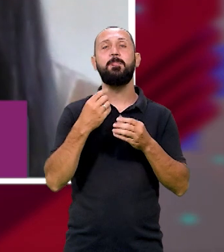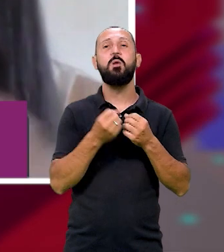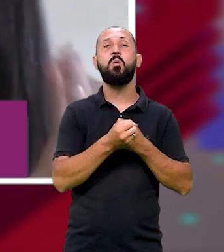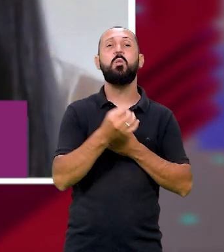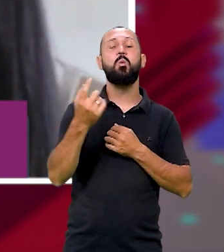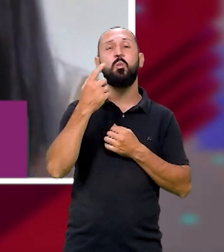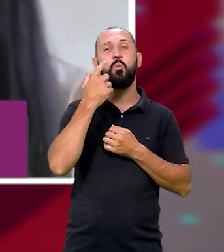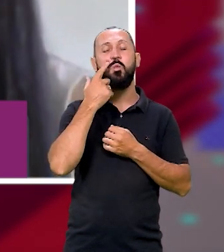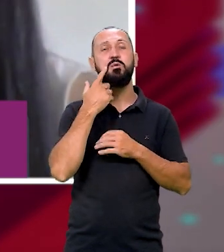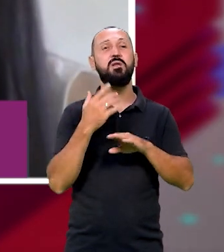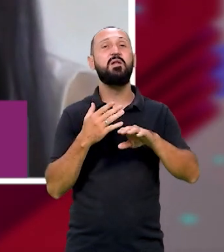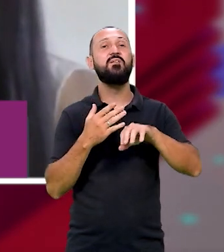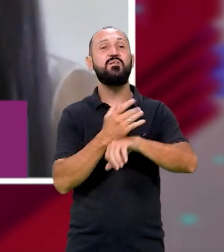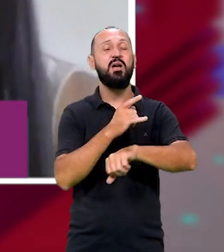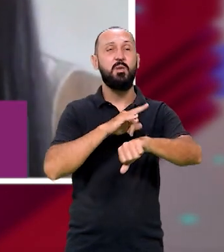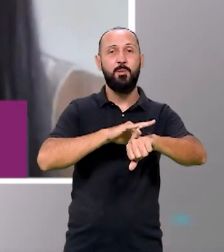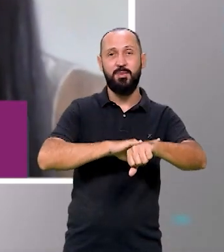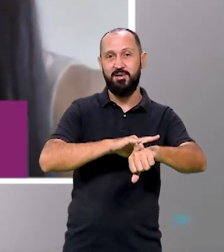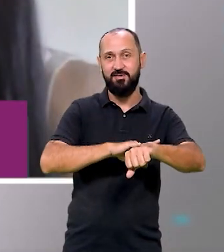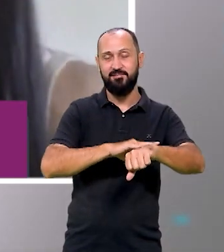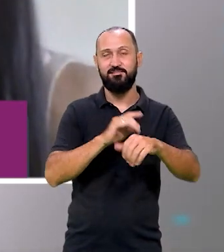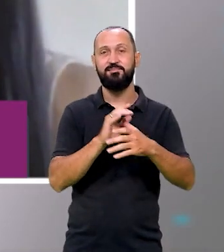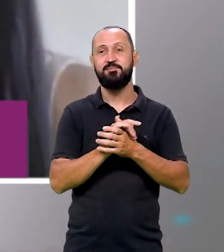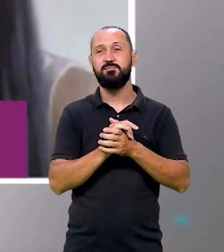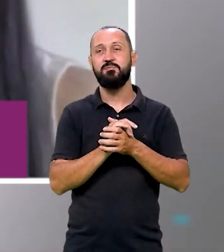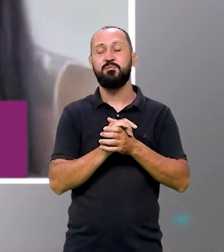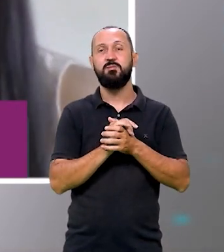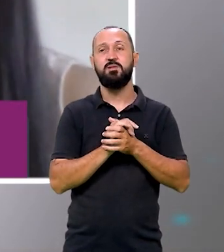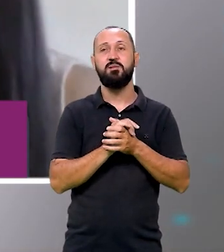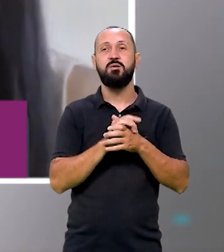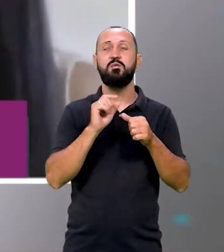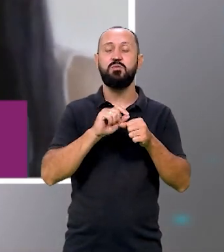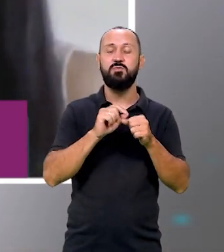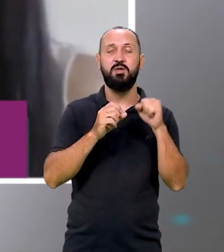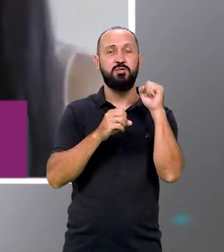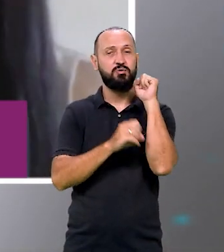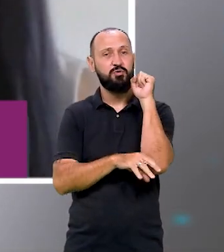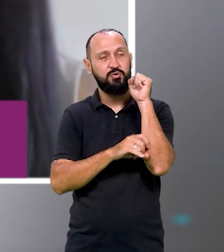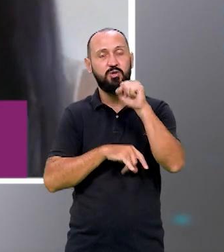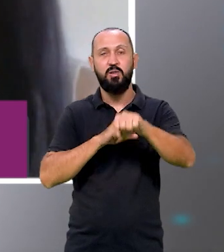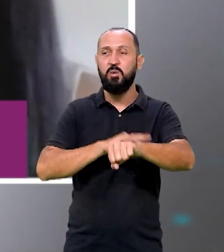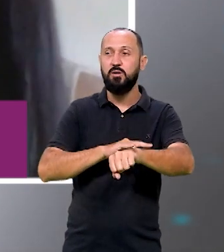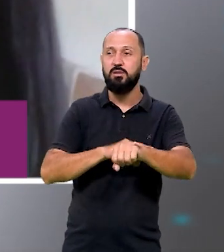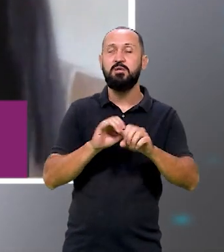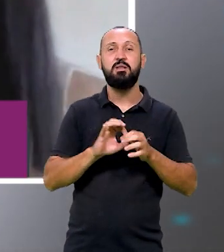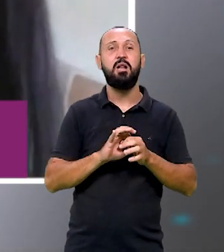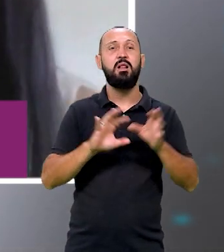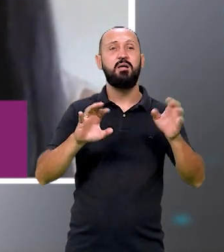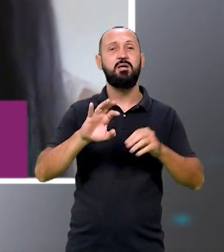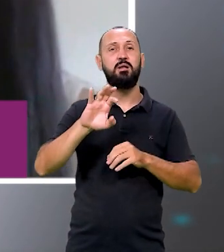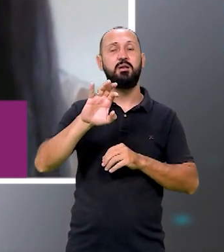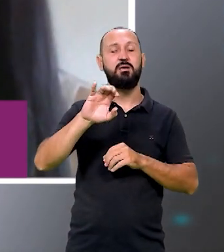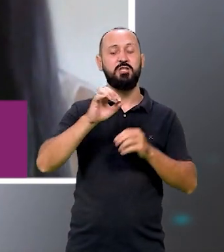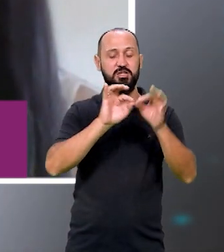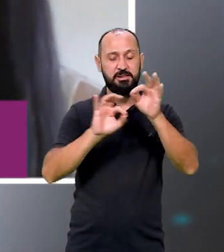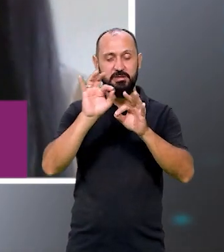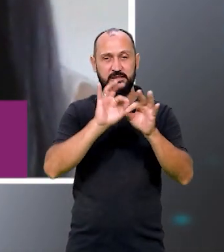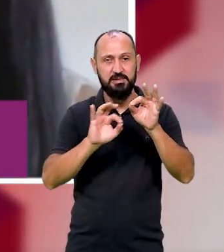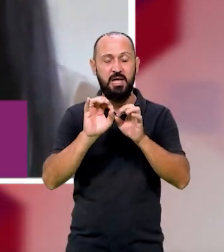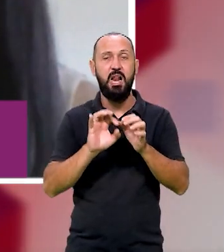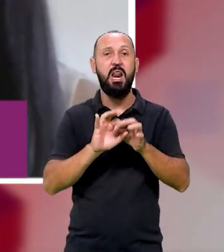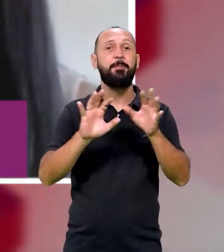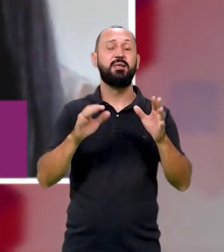Lívia, é o volume de vezes que a pessoa vai urinar, né? Quando a gente faz o pipi, urina, a gente está liberando eletrólitos.